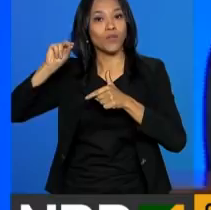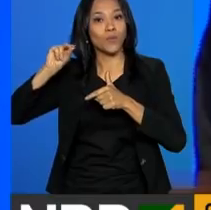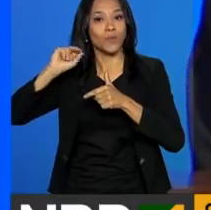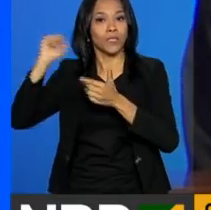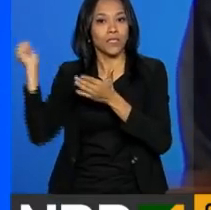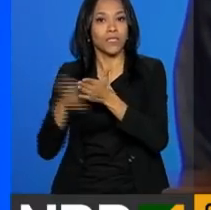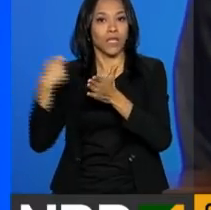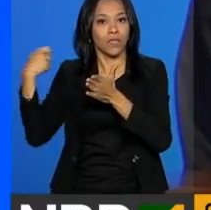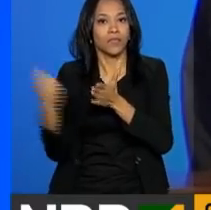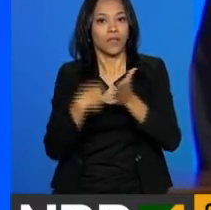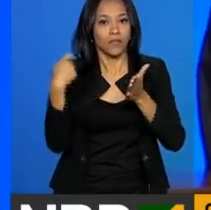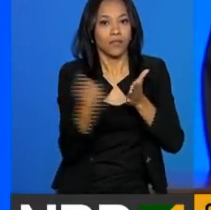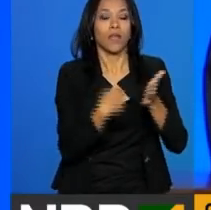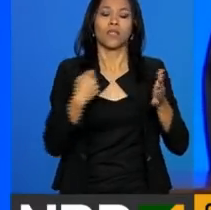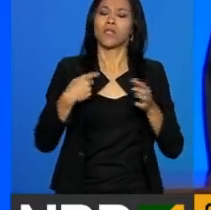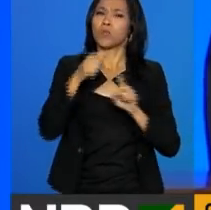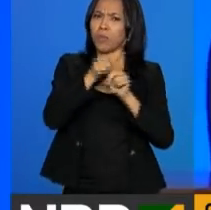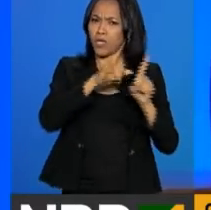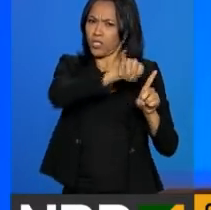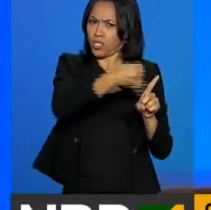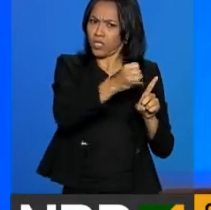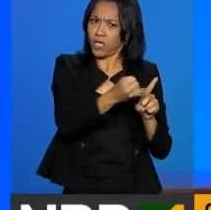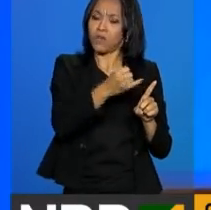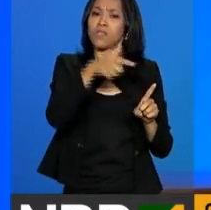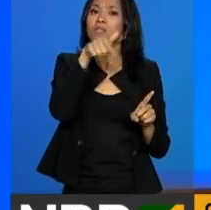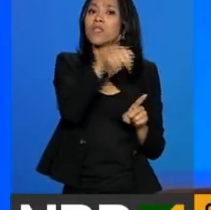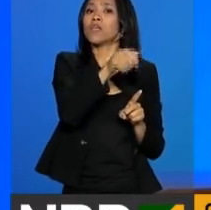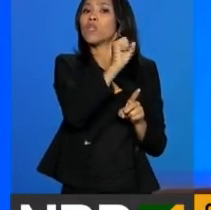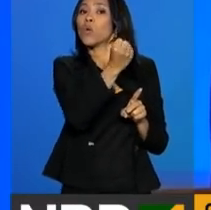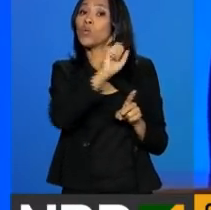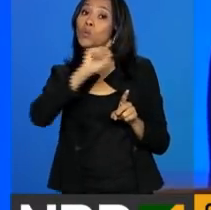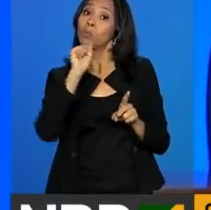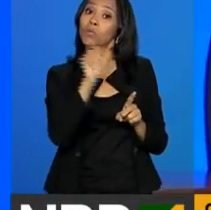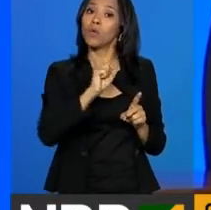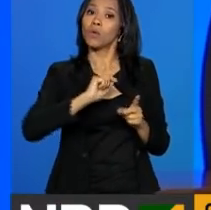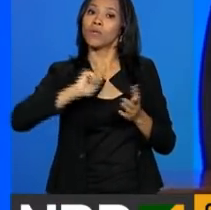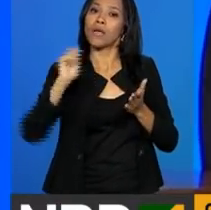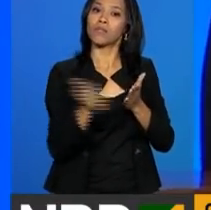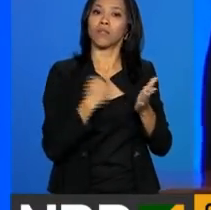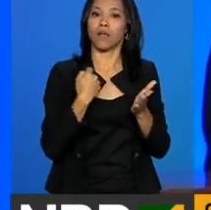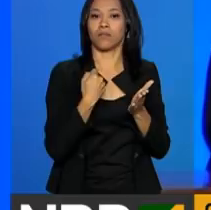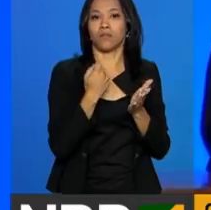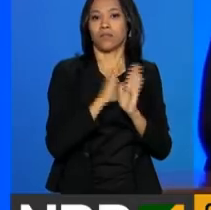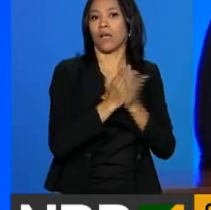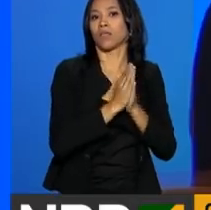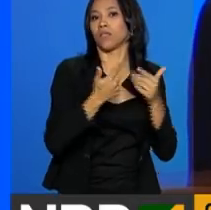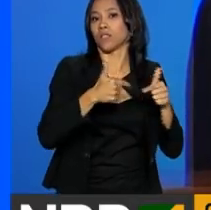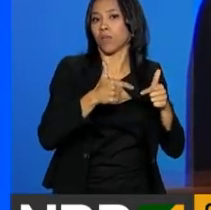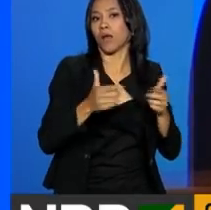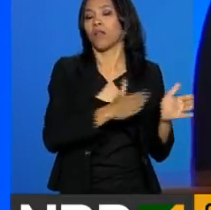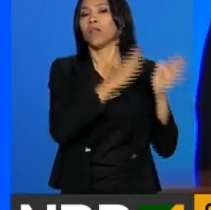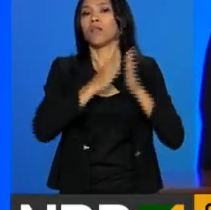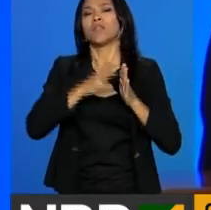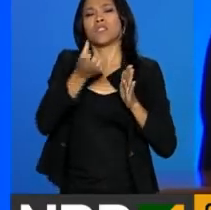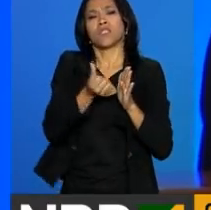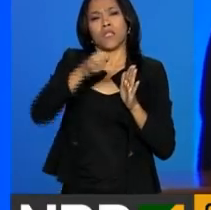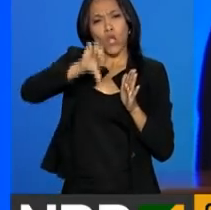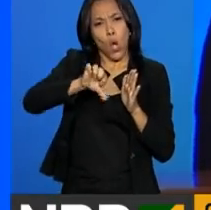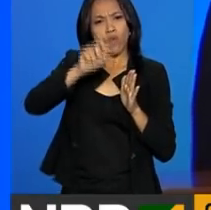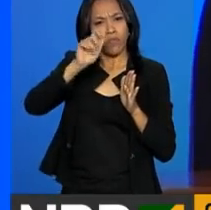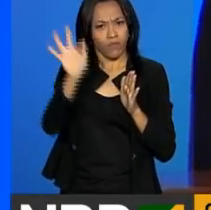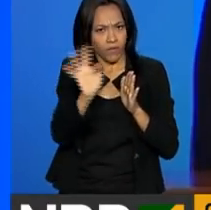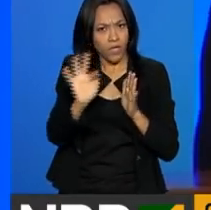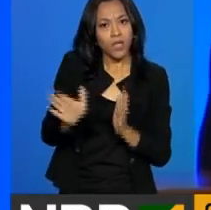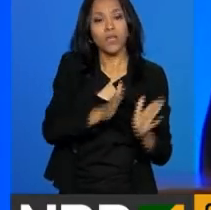e em janeiro nós tivemos cerca de 78 mil carteiras assinadas nem fevereiro 69 mil agora em